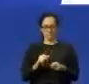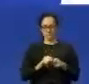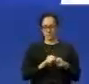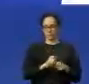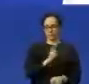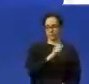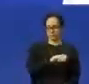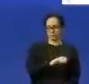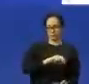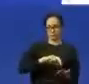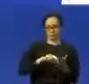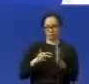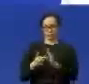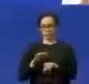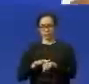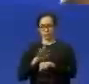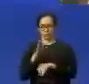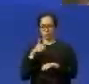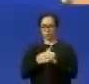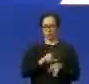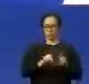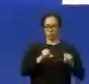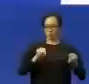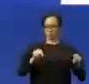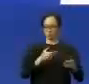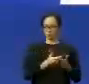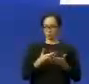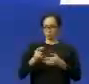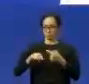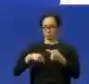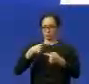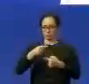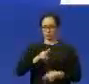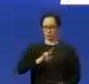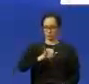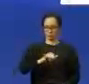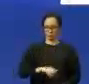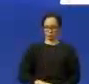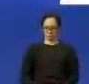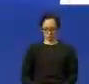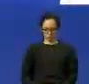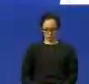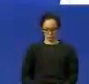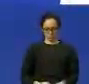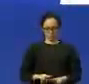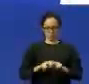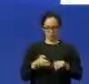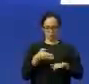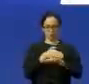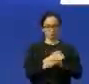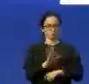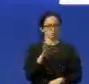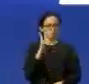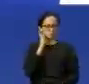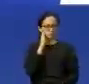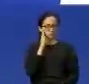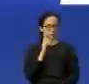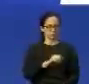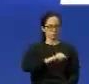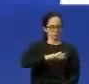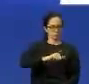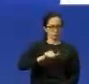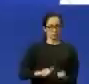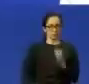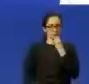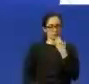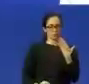letivo, maior é a sua prioridade na escolha das disciplinas do próximo semestre, né? Então, determinado aluno aí sabe que se obtiver a avaliação de bom